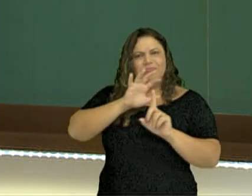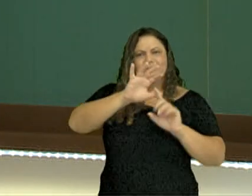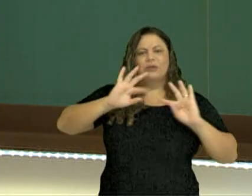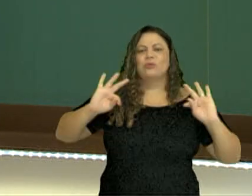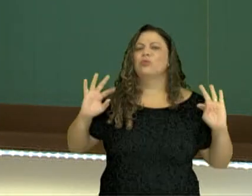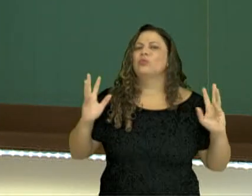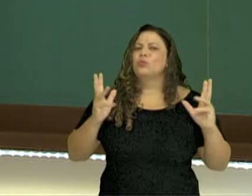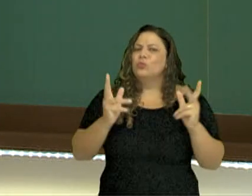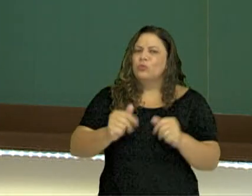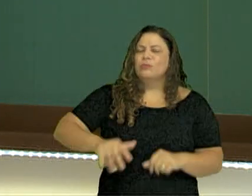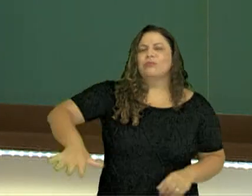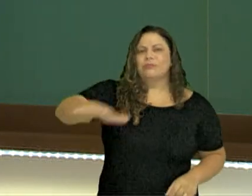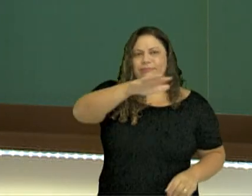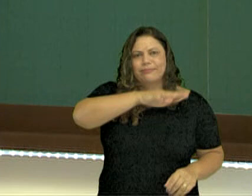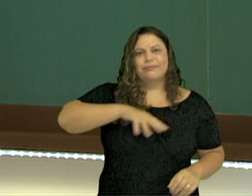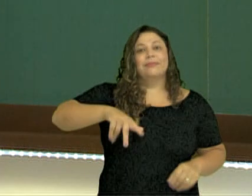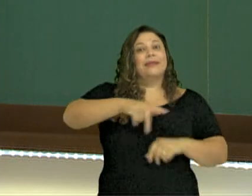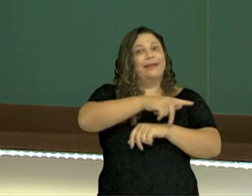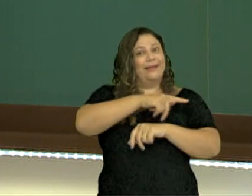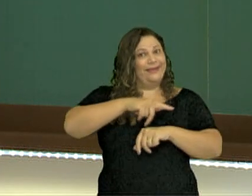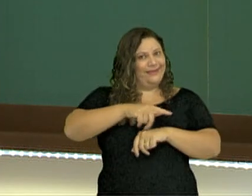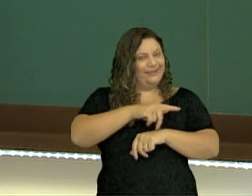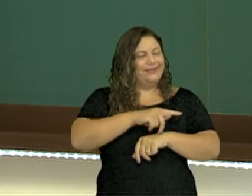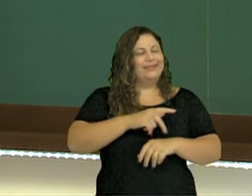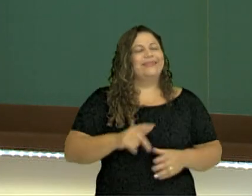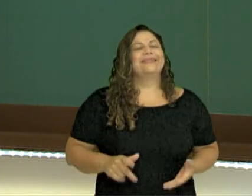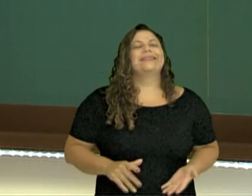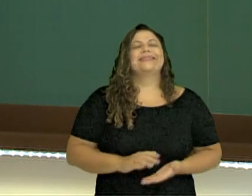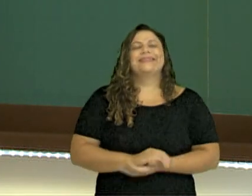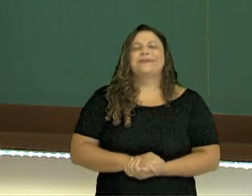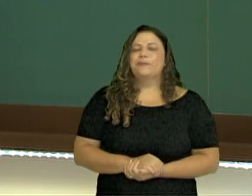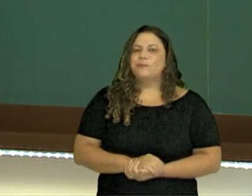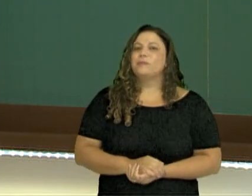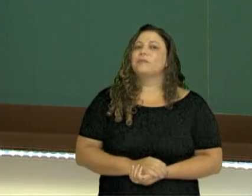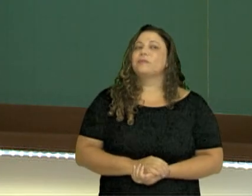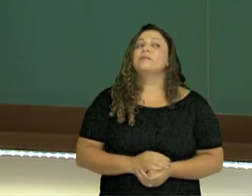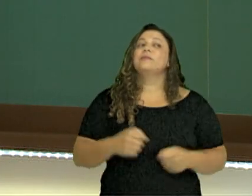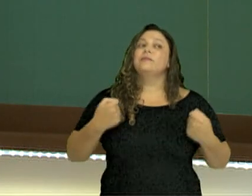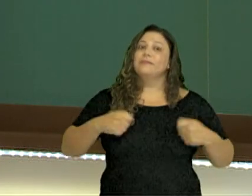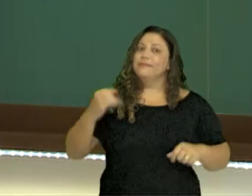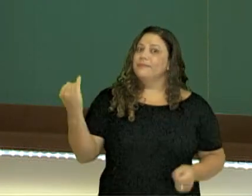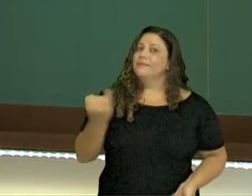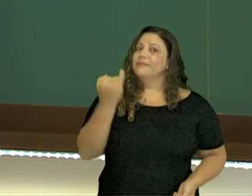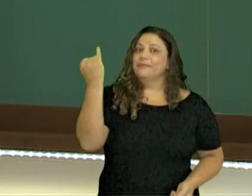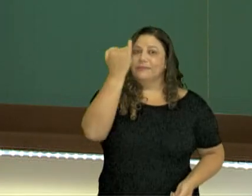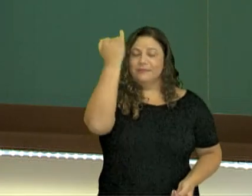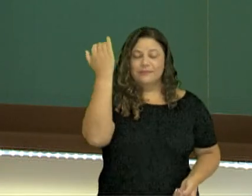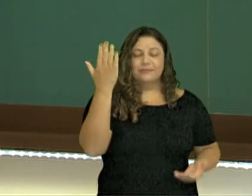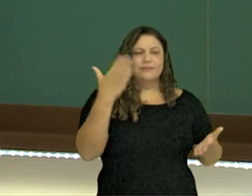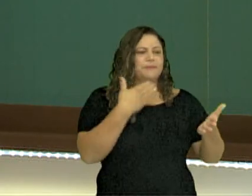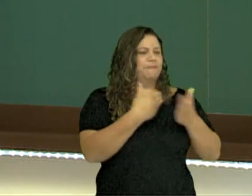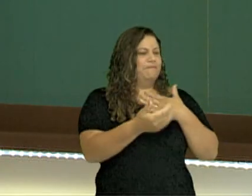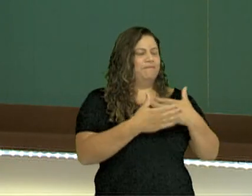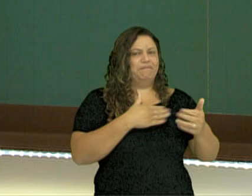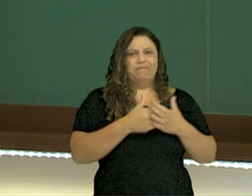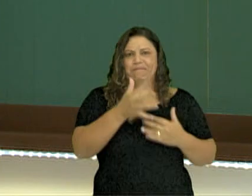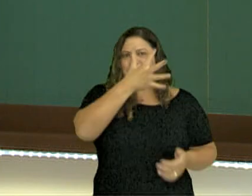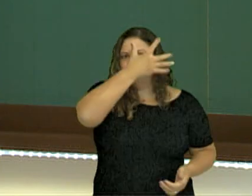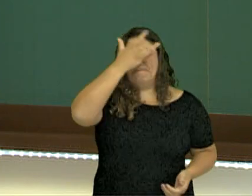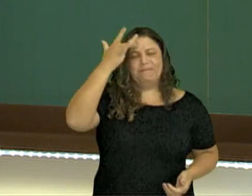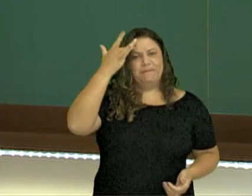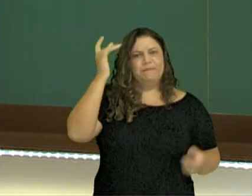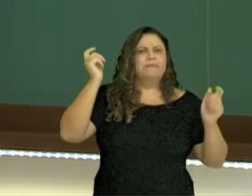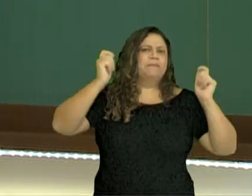de poupança do país, gente. Então é algo que a gente tem que ser muito importante. Então, qualquer pessoa pode abrir, por